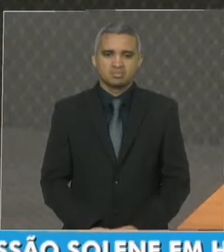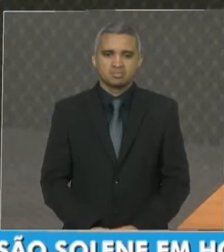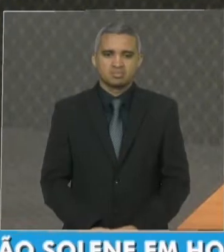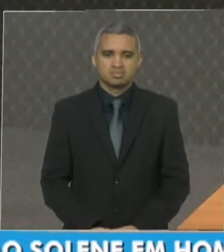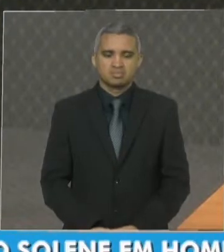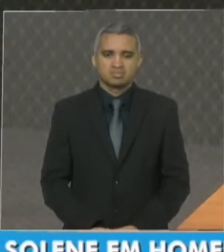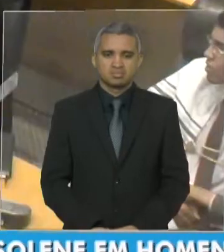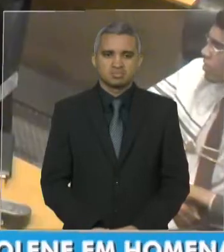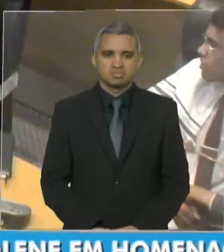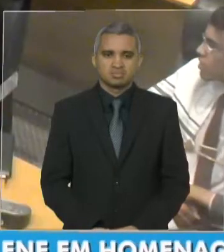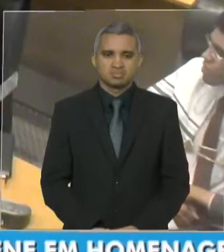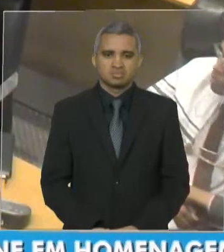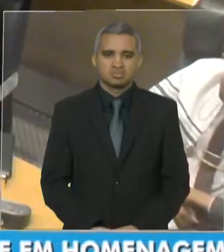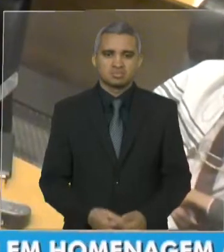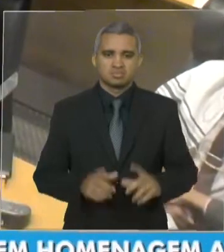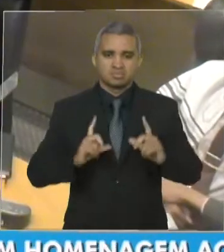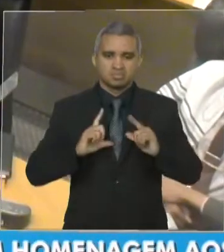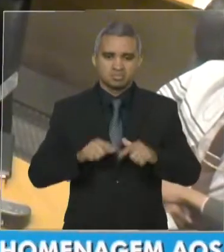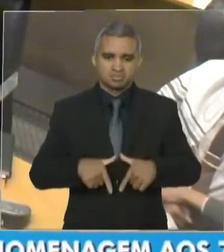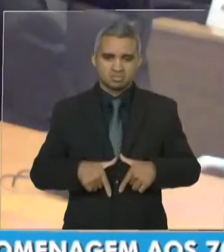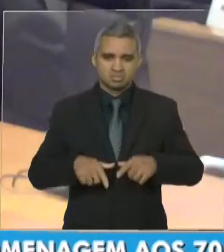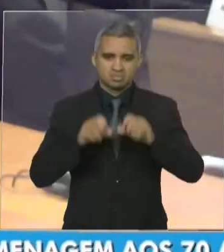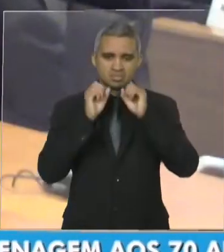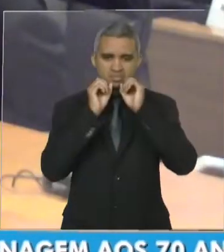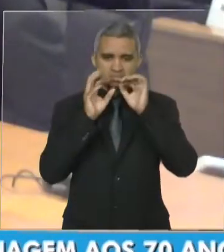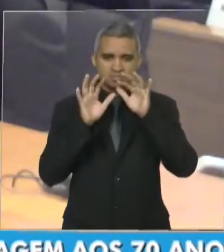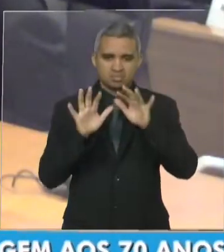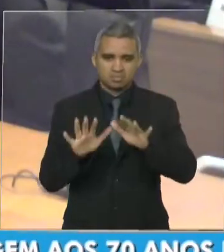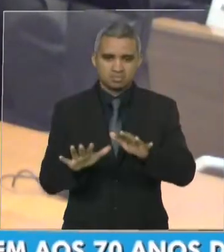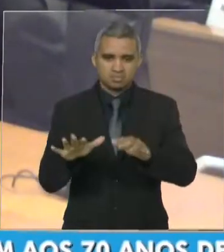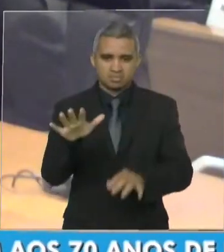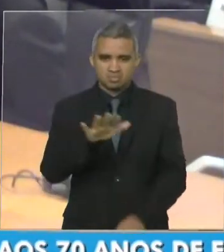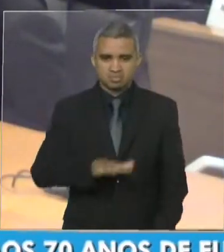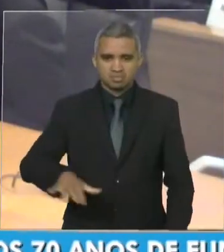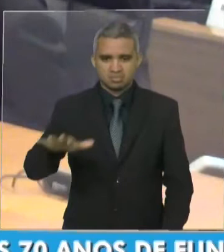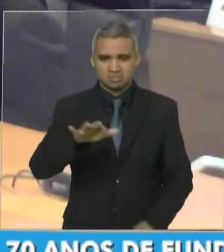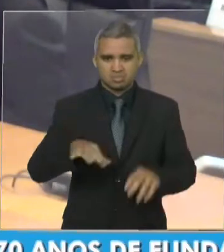Que Israel iria abençoar as nações